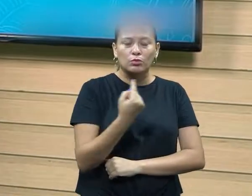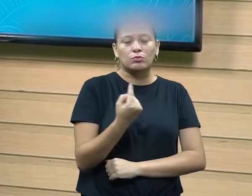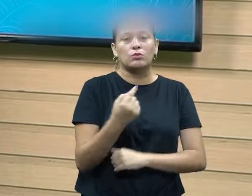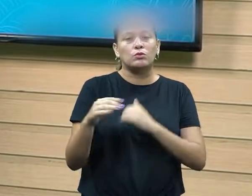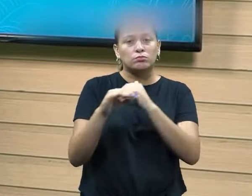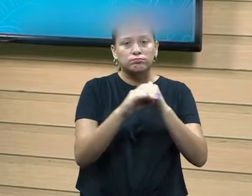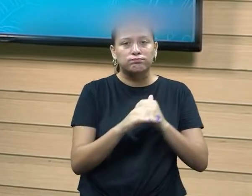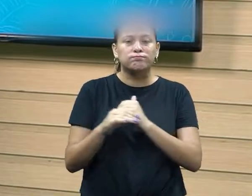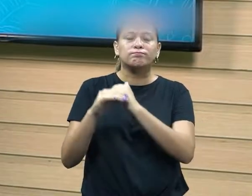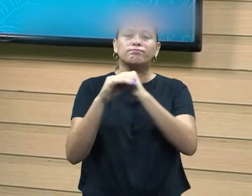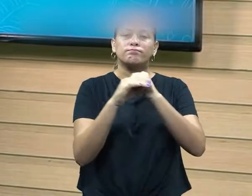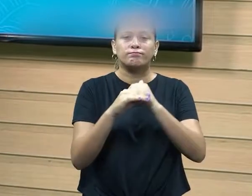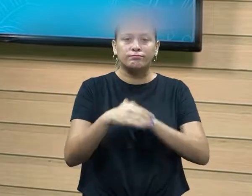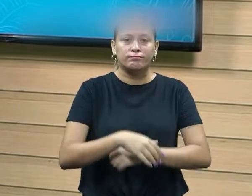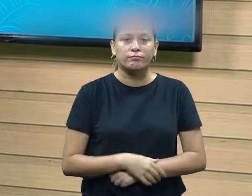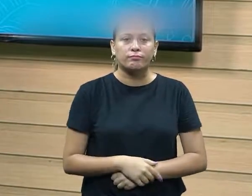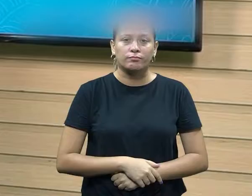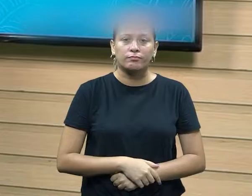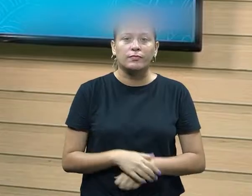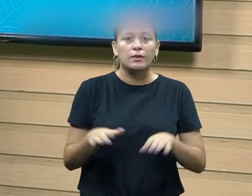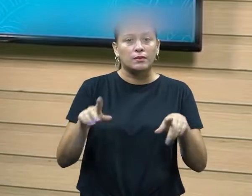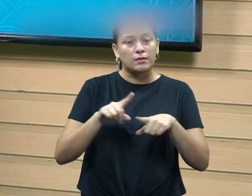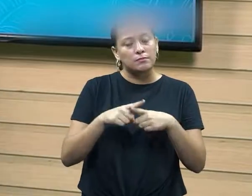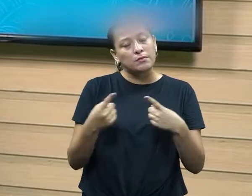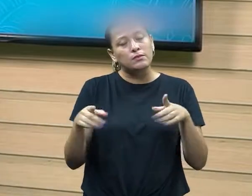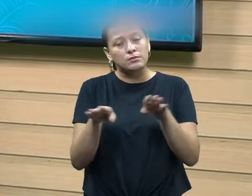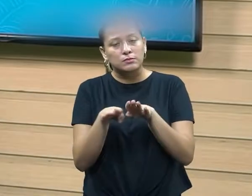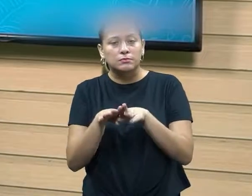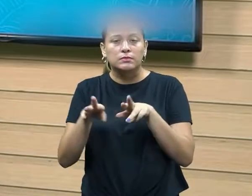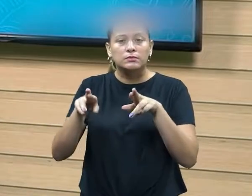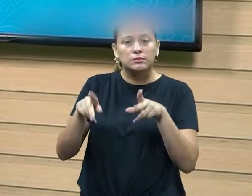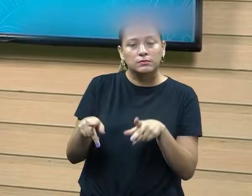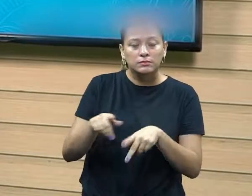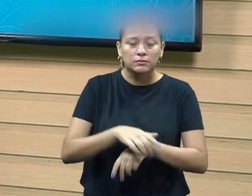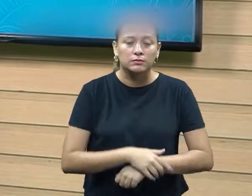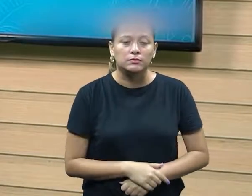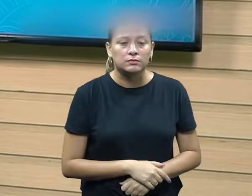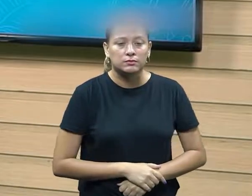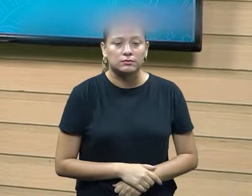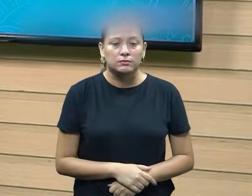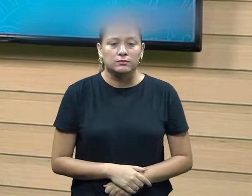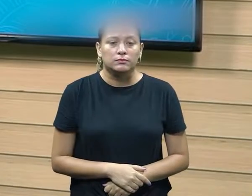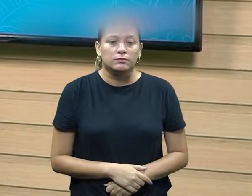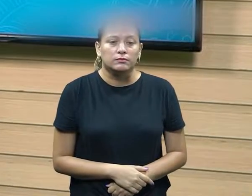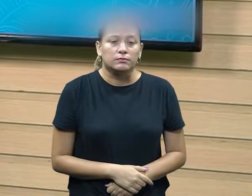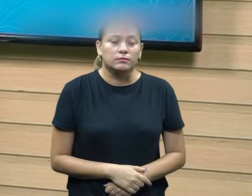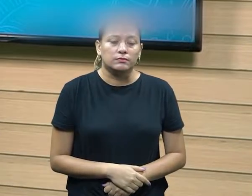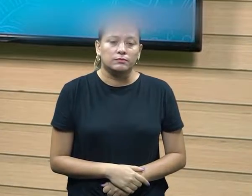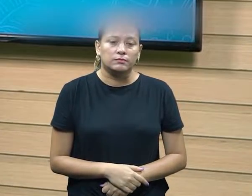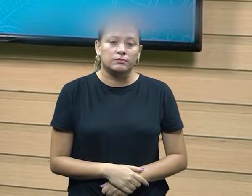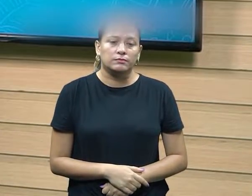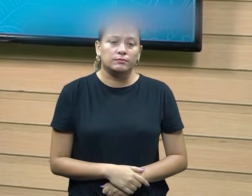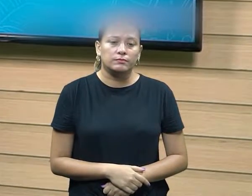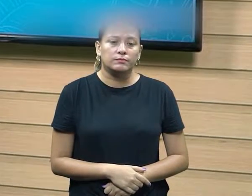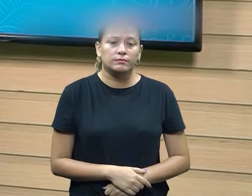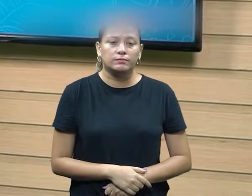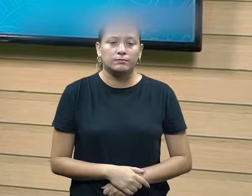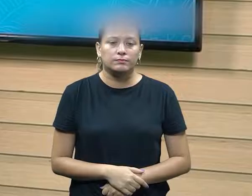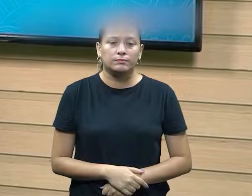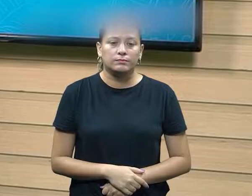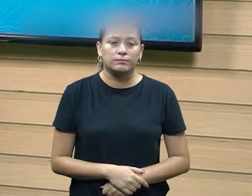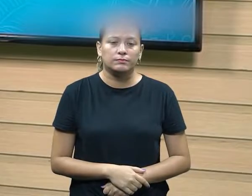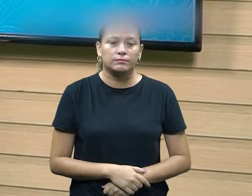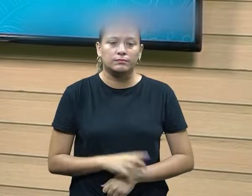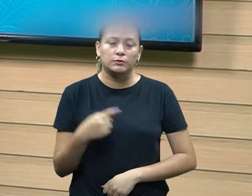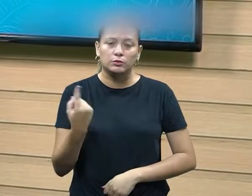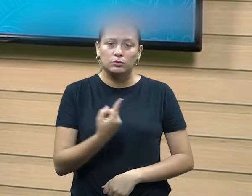seres, indivíduos diferentes, porém somos iguais naquilo que nos faz com que nós sejamos, no que nos torna humanos, né?